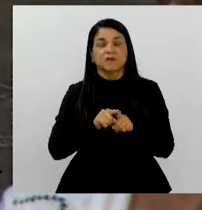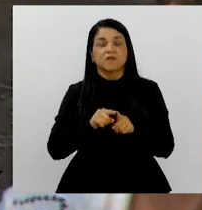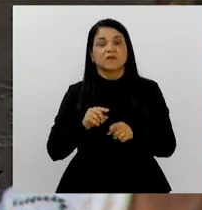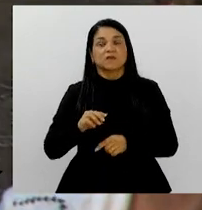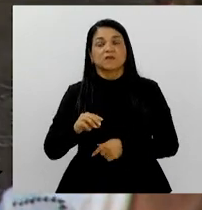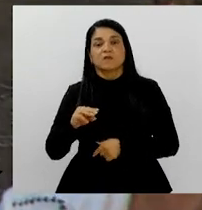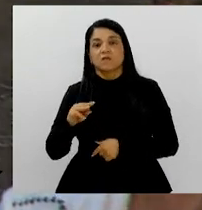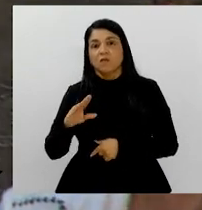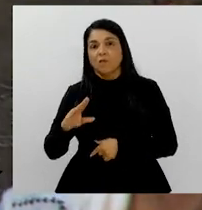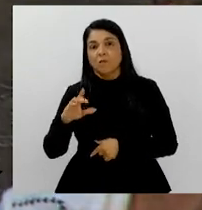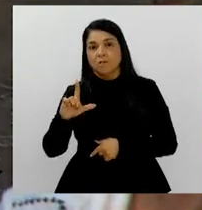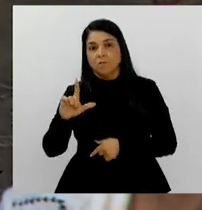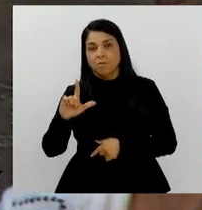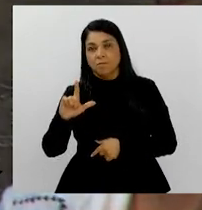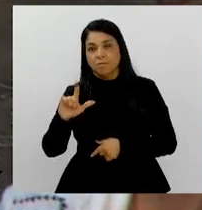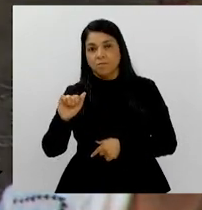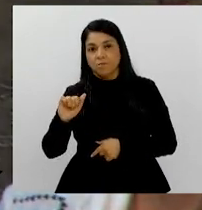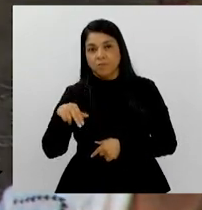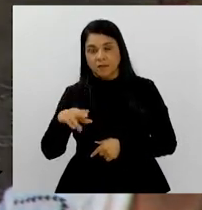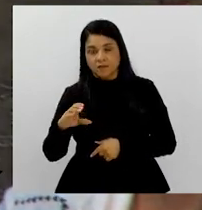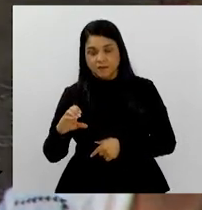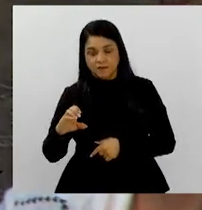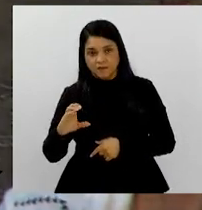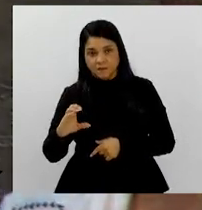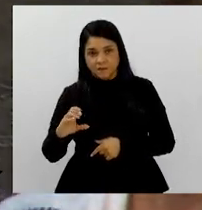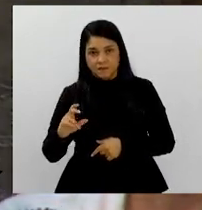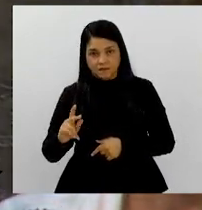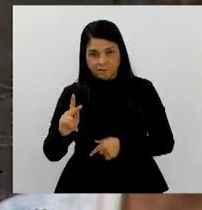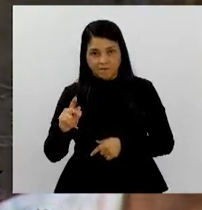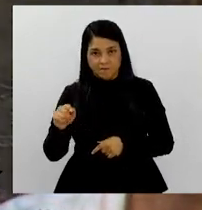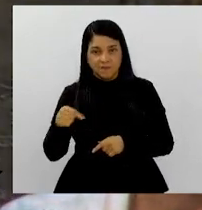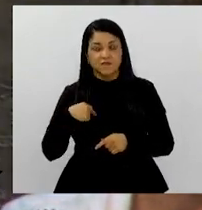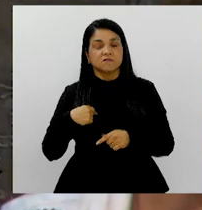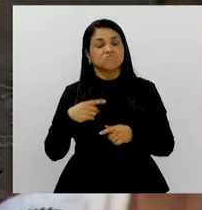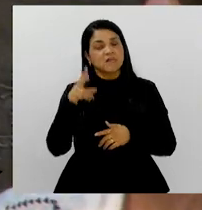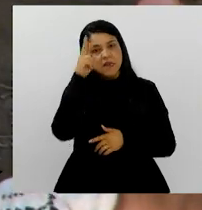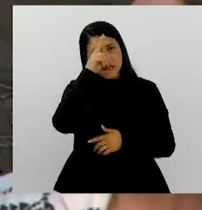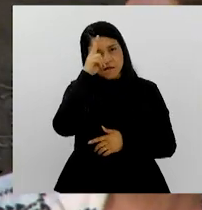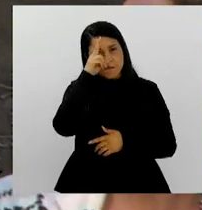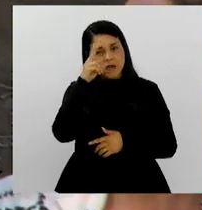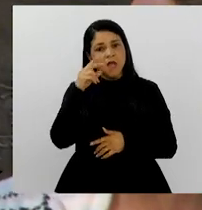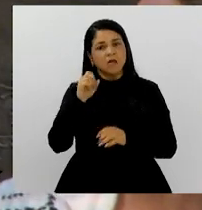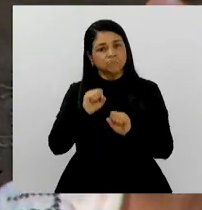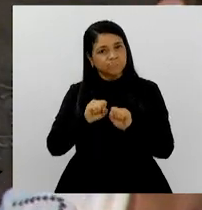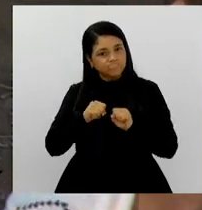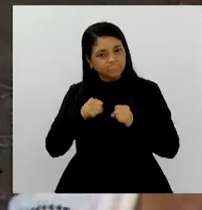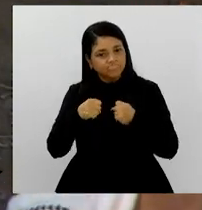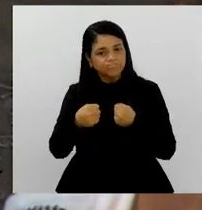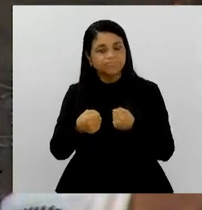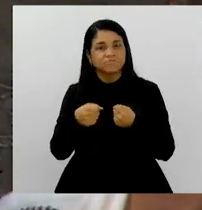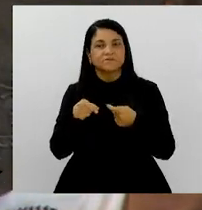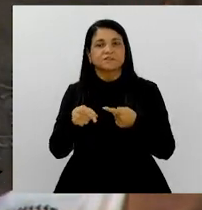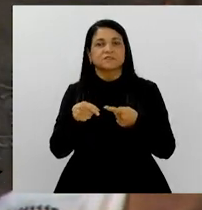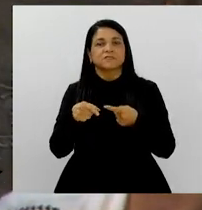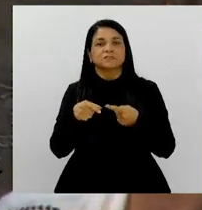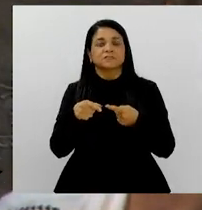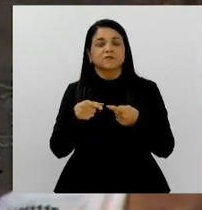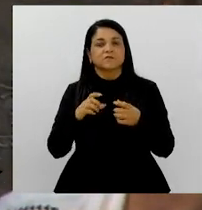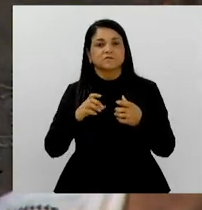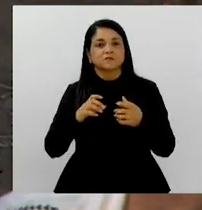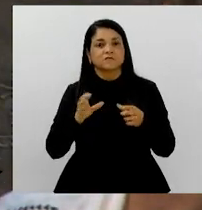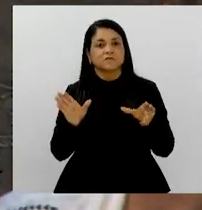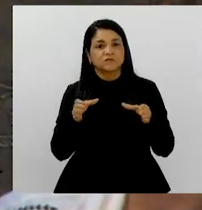movimento popular, social e cultural, os nossos bravos parlamentares, sobretudo as bancadas